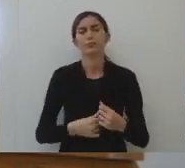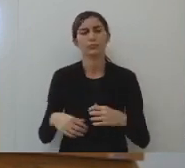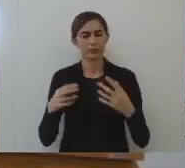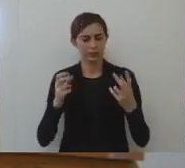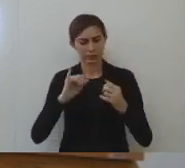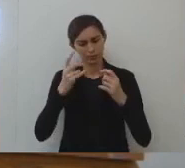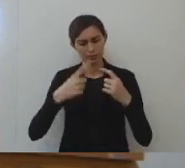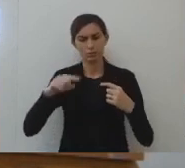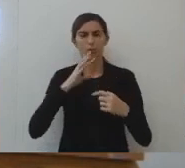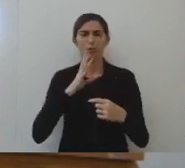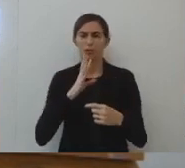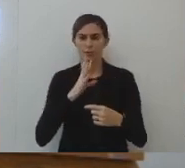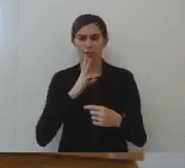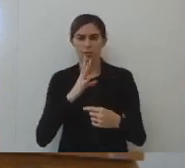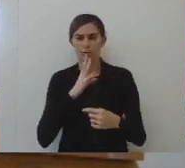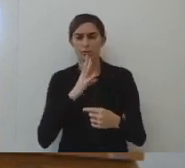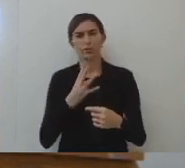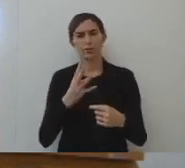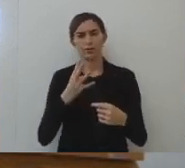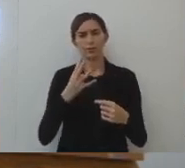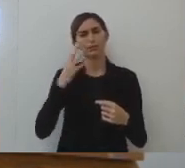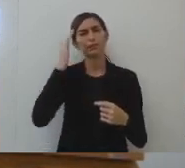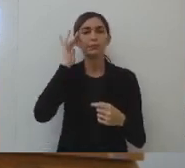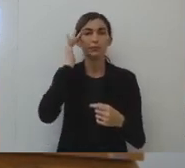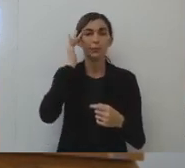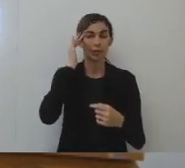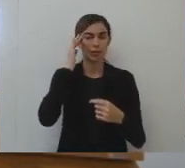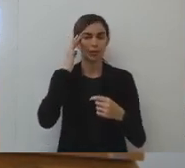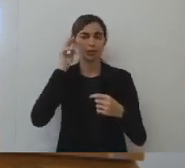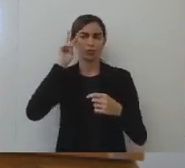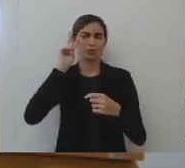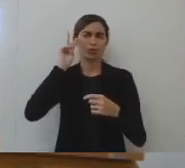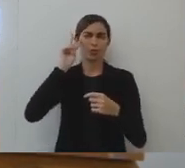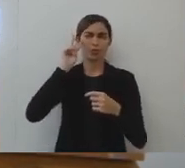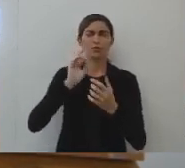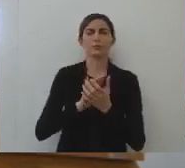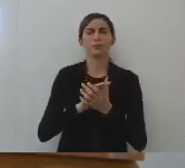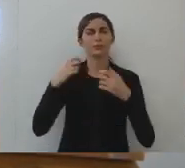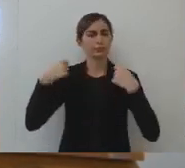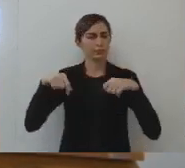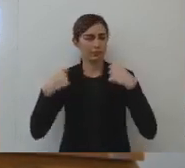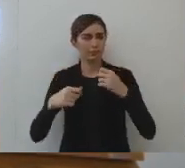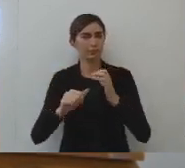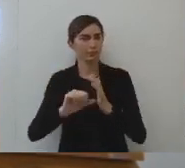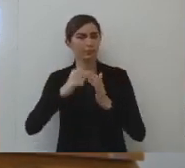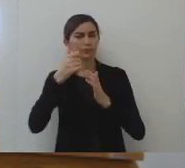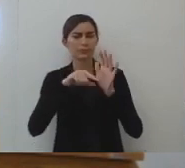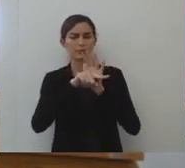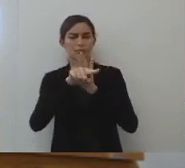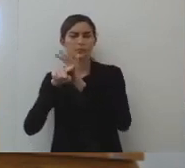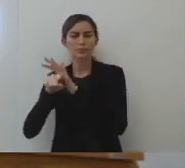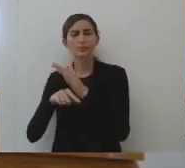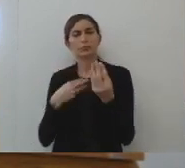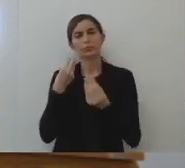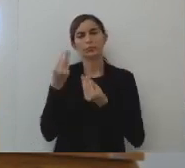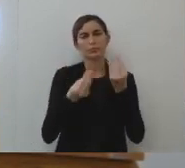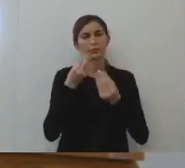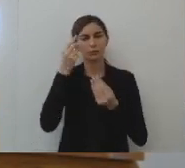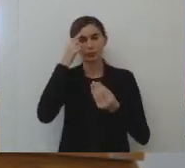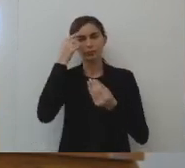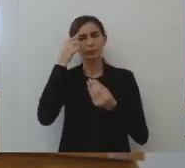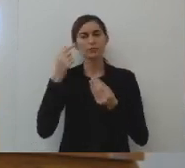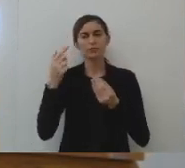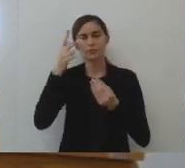Se a gente quiser conhecer, se a gente quiser compreender a história, a gente precisa primeiro analisar como é que pensavam as pessoas